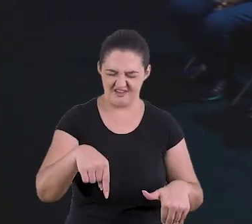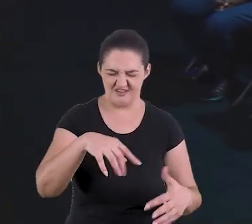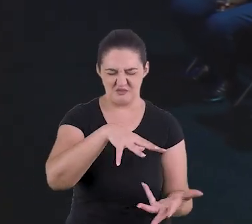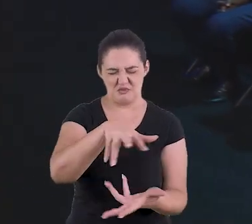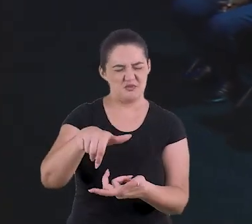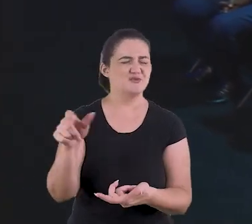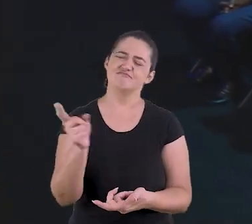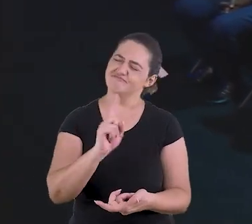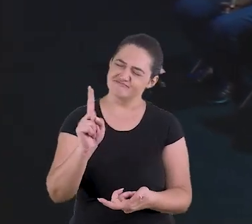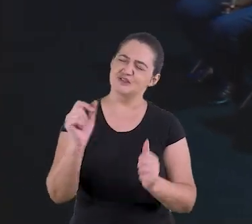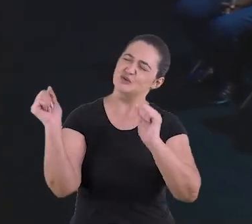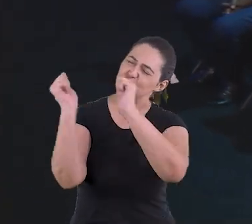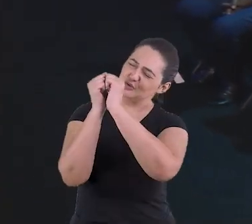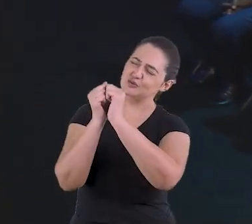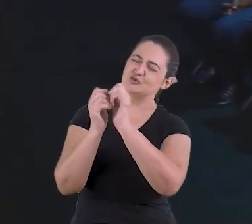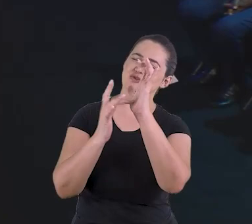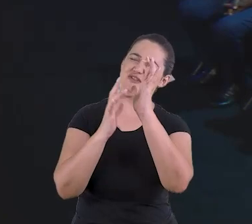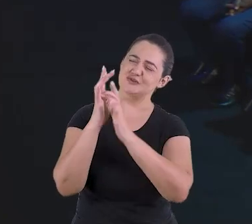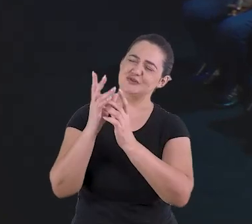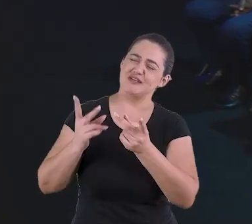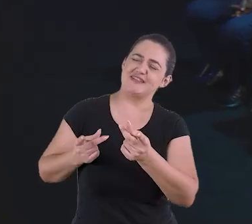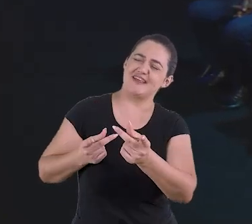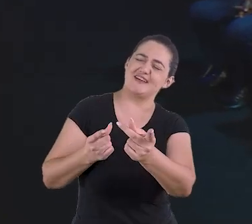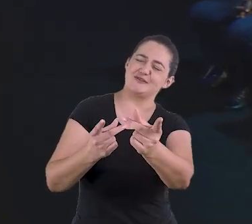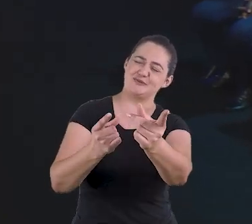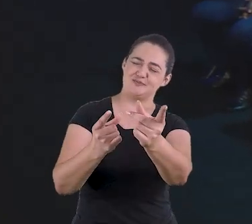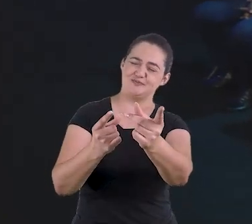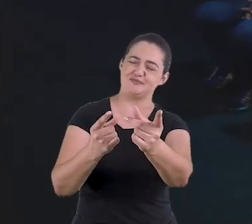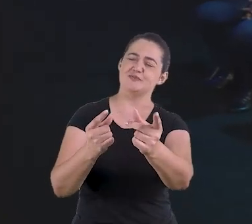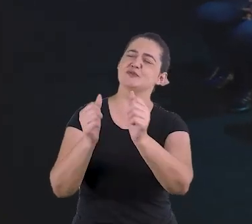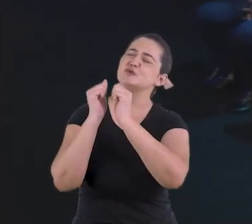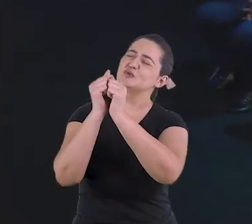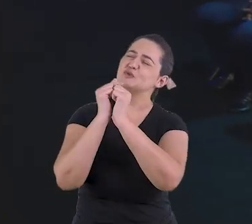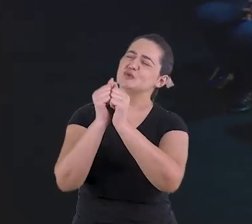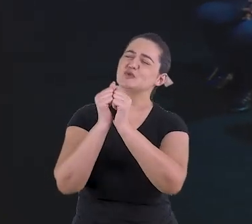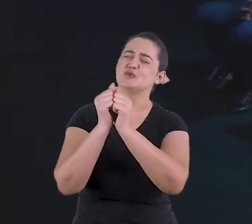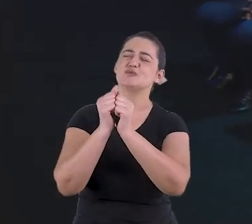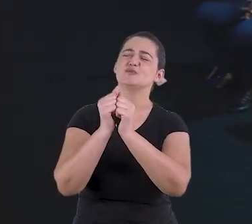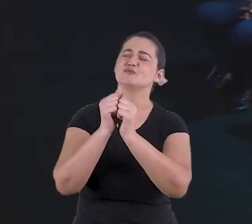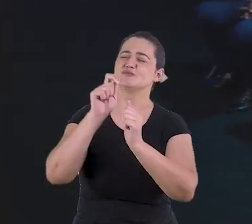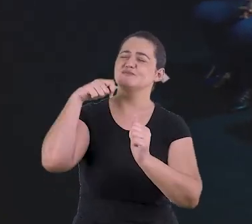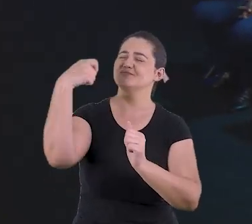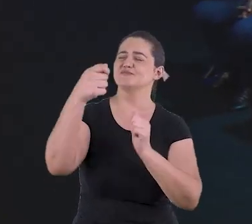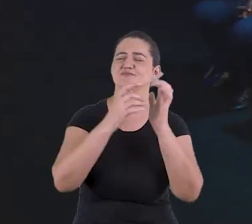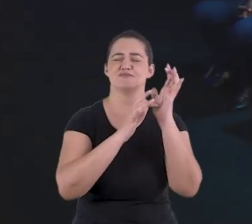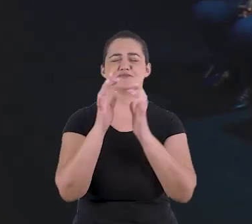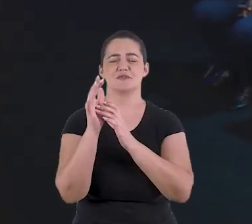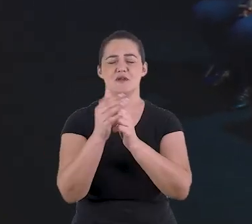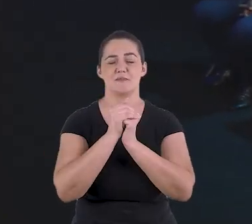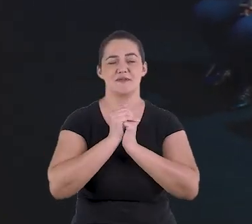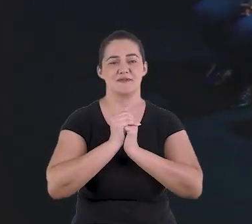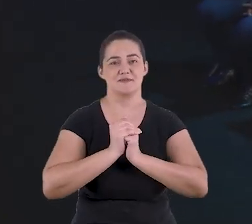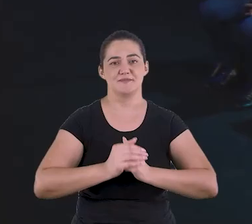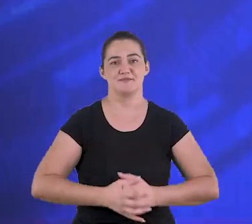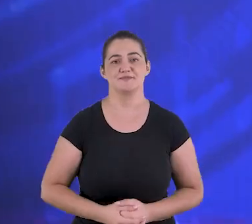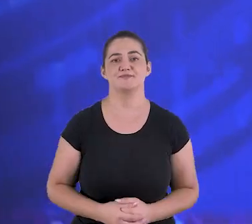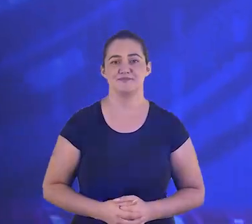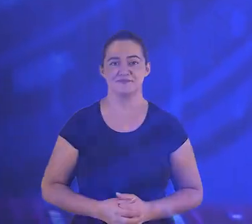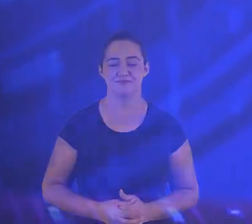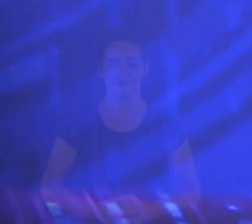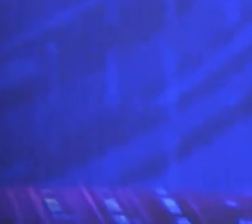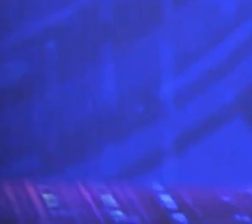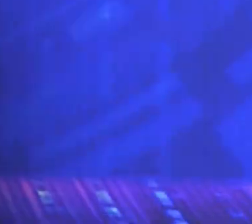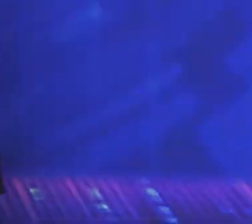aqui, mas teremos a vida eterna quando Jesus Cristo voltar. Permanece, portanto, conosco, que eu lhe peço no nome de Jesus. Amém.